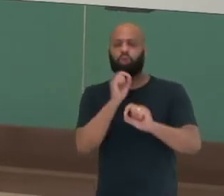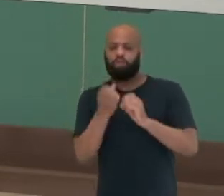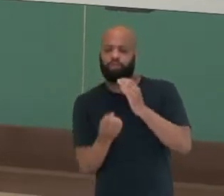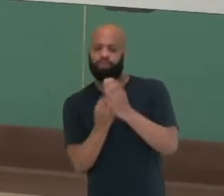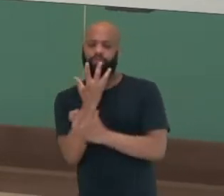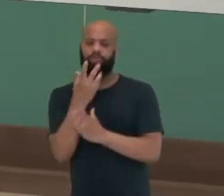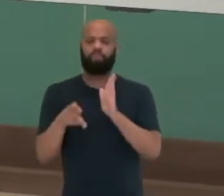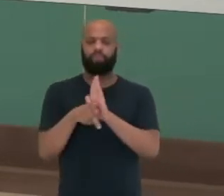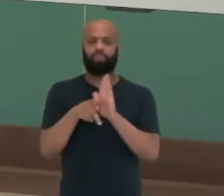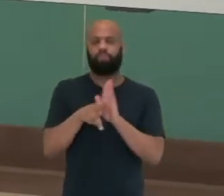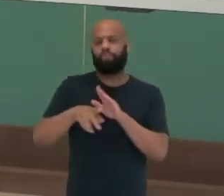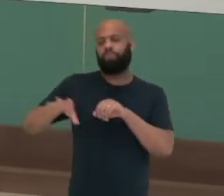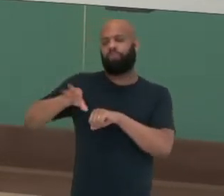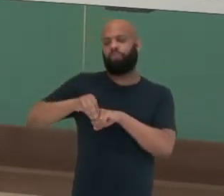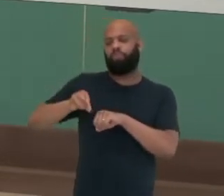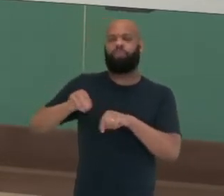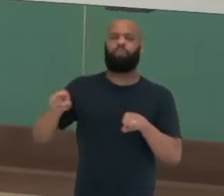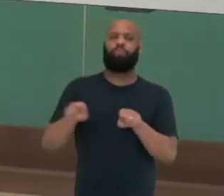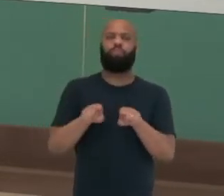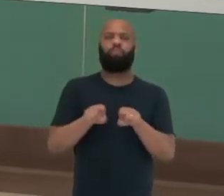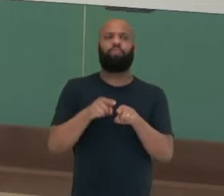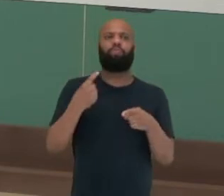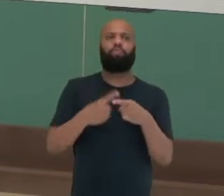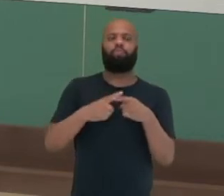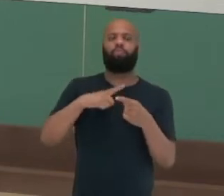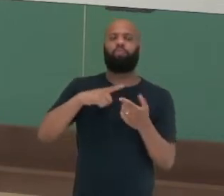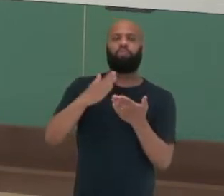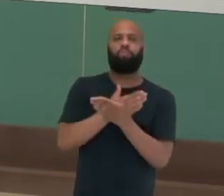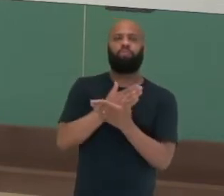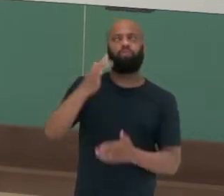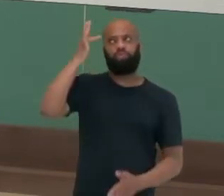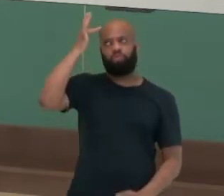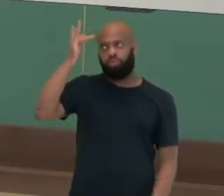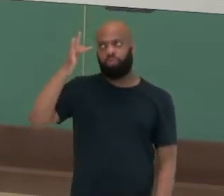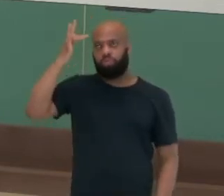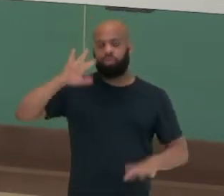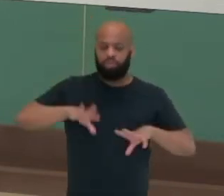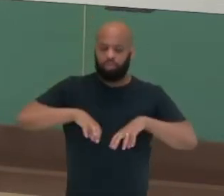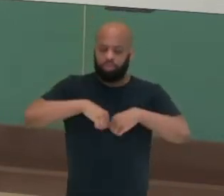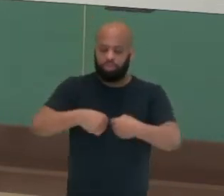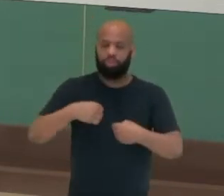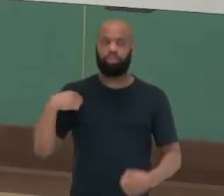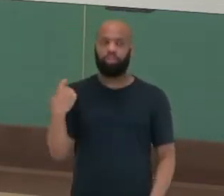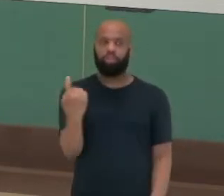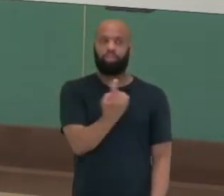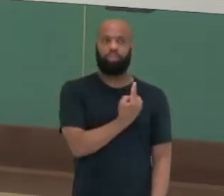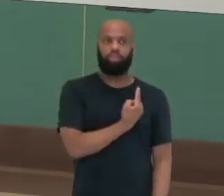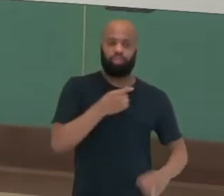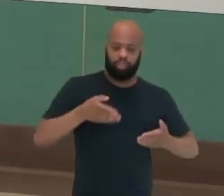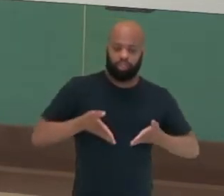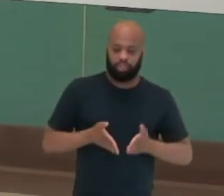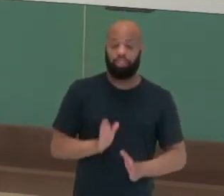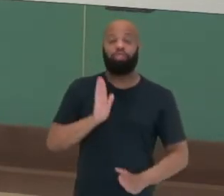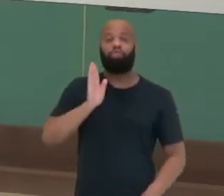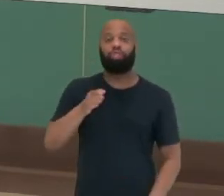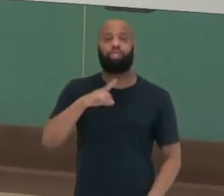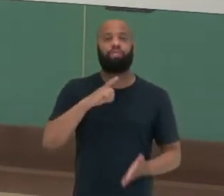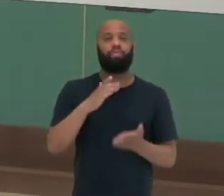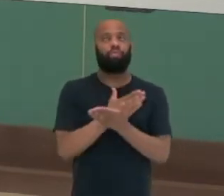nossos conhecimentos. Há filósofos que defendem que nós já nascemos com algumas